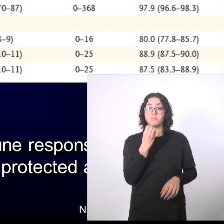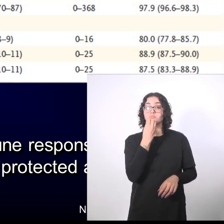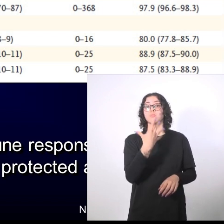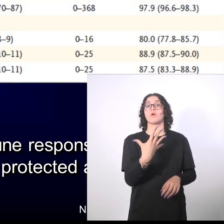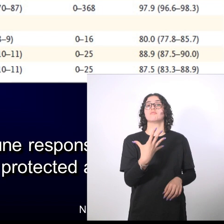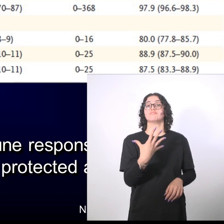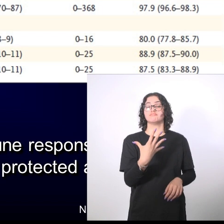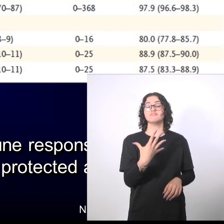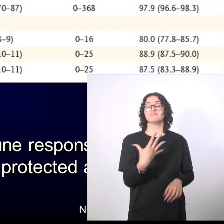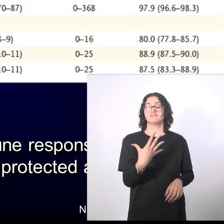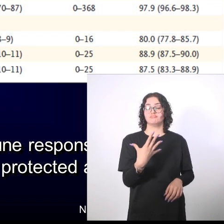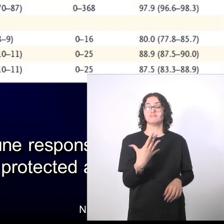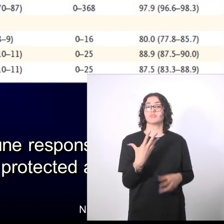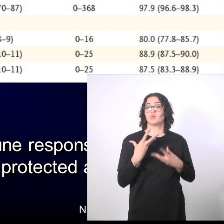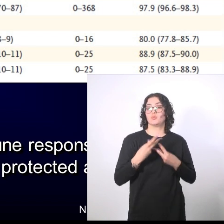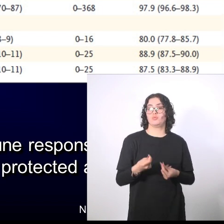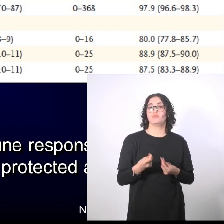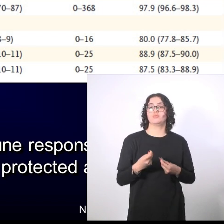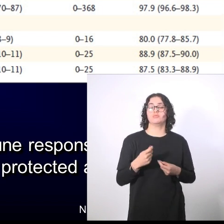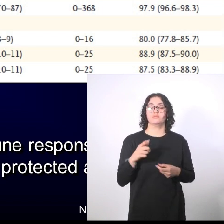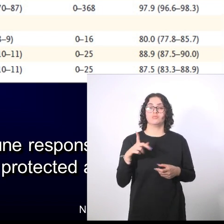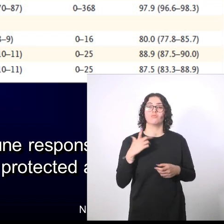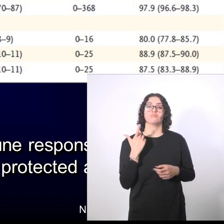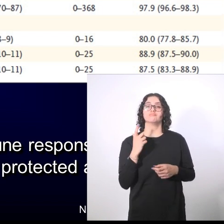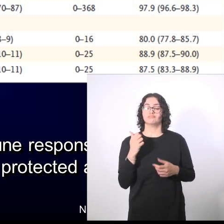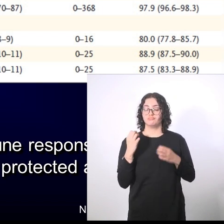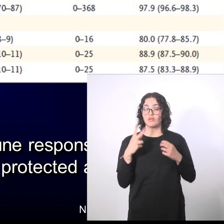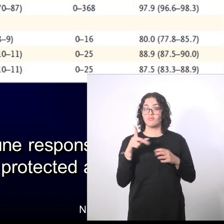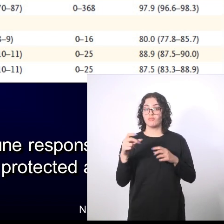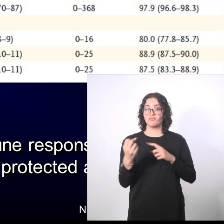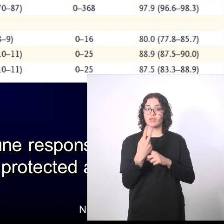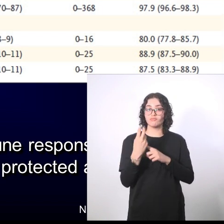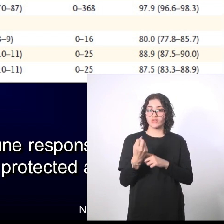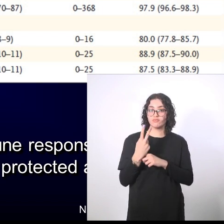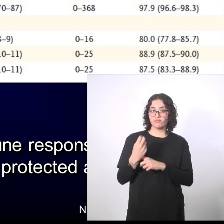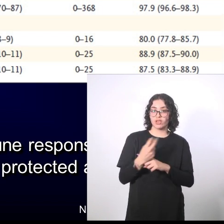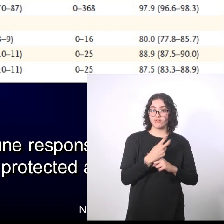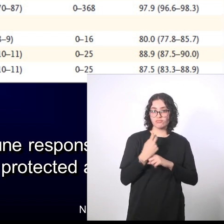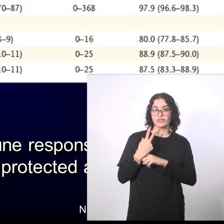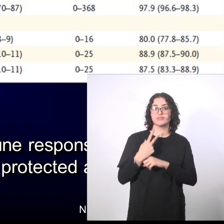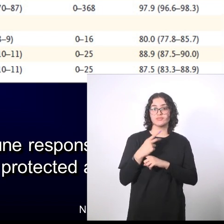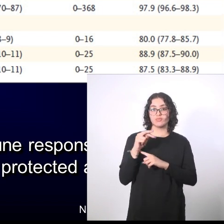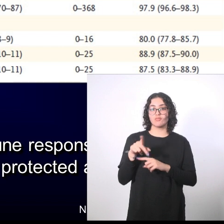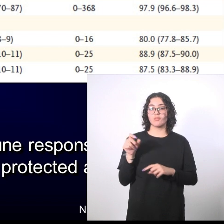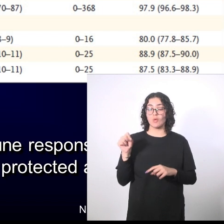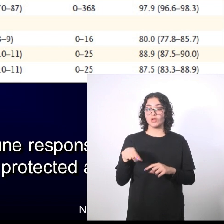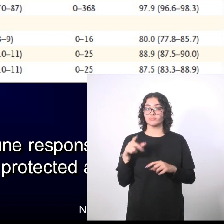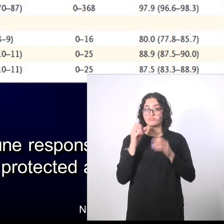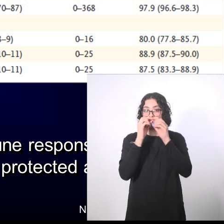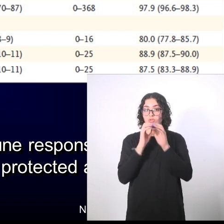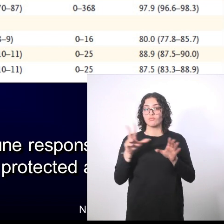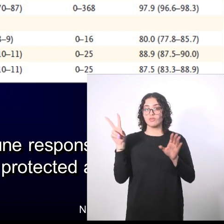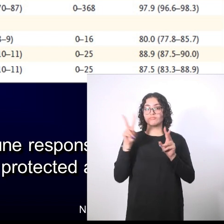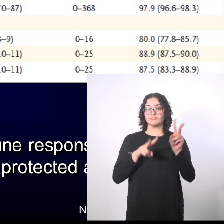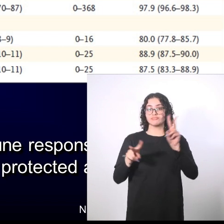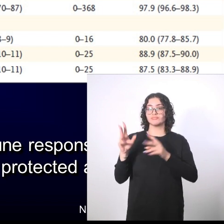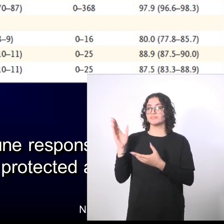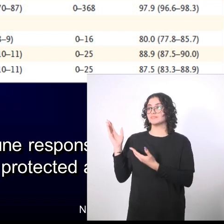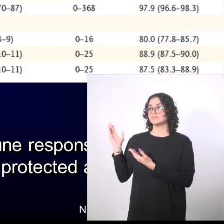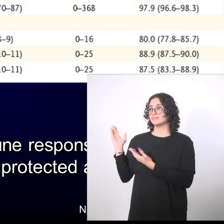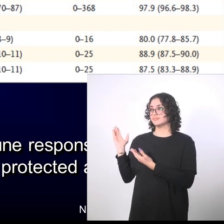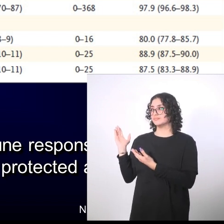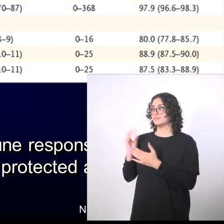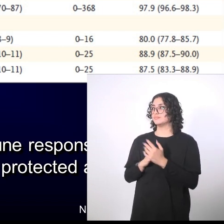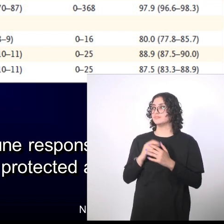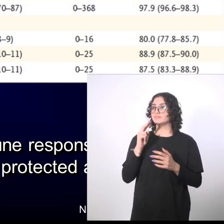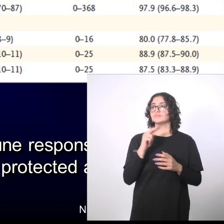antecipando o que aconteceria com o indivíduo uma vez exposto ao vírus. E vejam que interessante, não sei se dá para vocês enxergarem aí, mas eles compararam, vamos